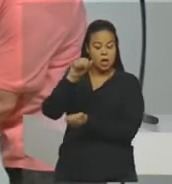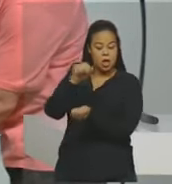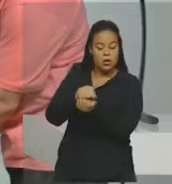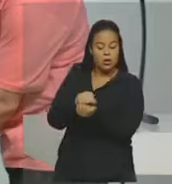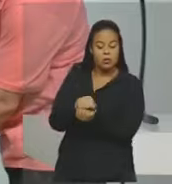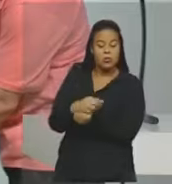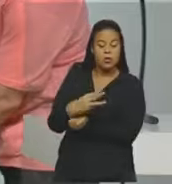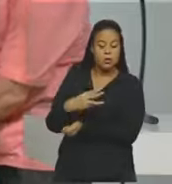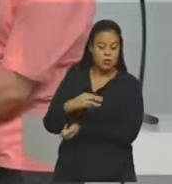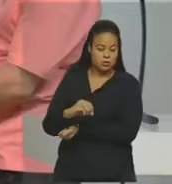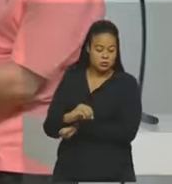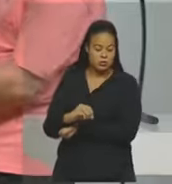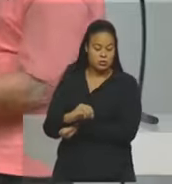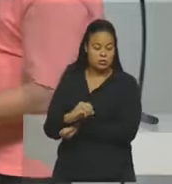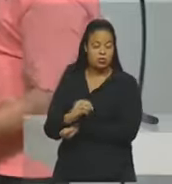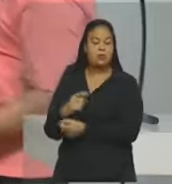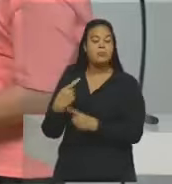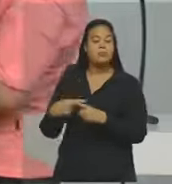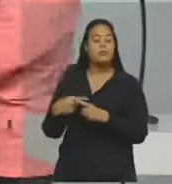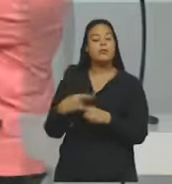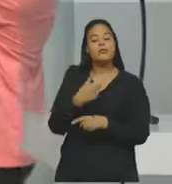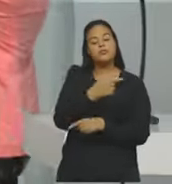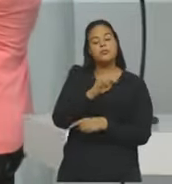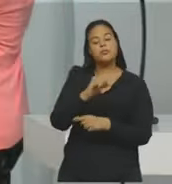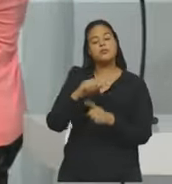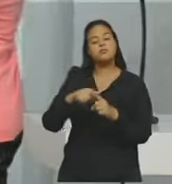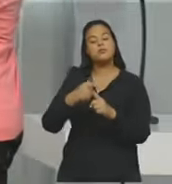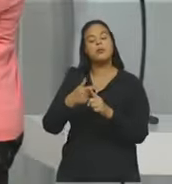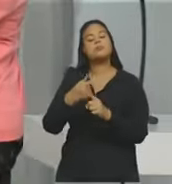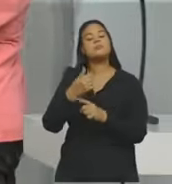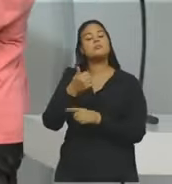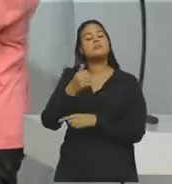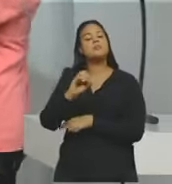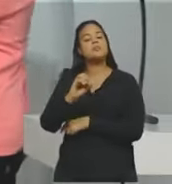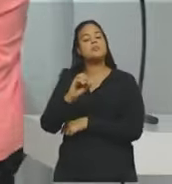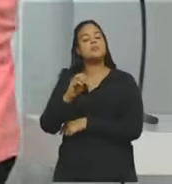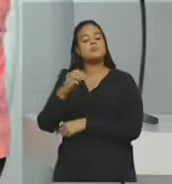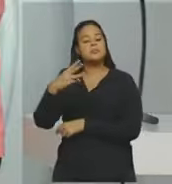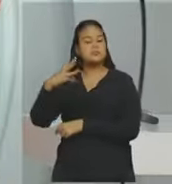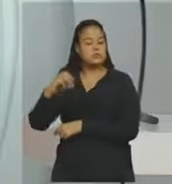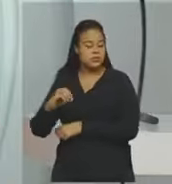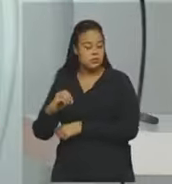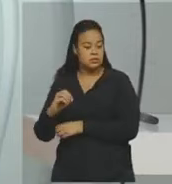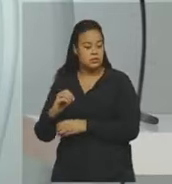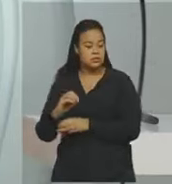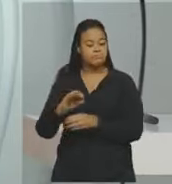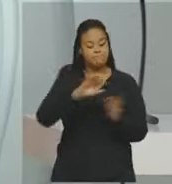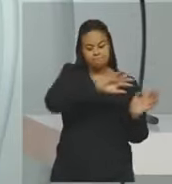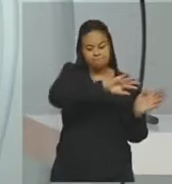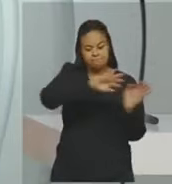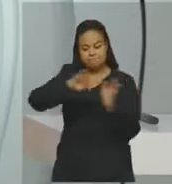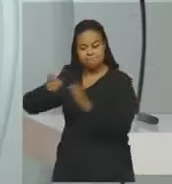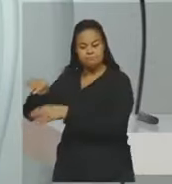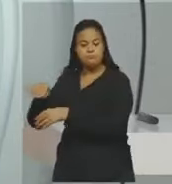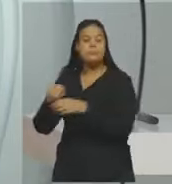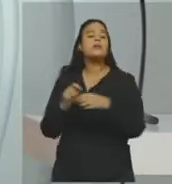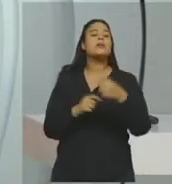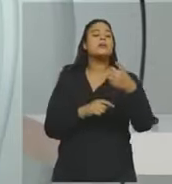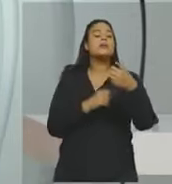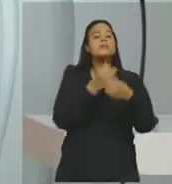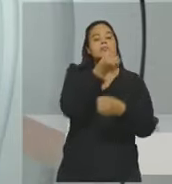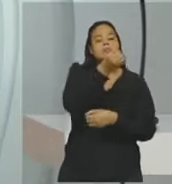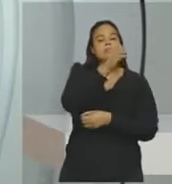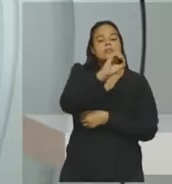30, que é 20 mais 10, tá? Então, 60 mais... Então, vai dar 60 em paralelo com 30 aqui, na verdade. Então, olha